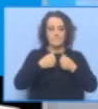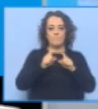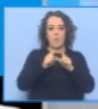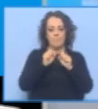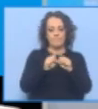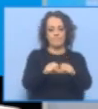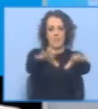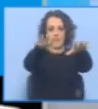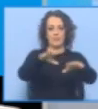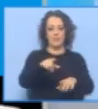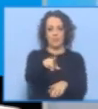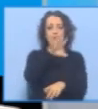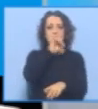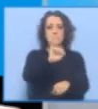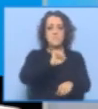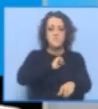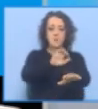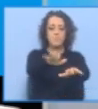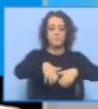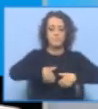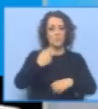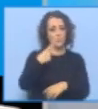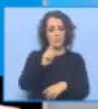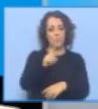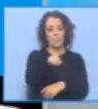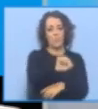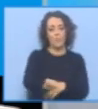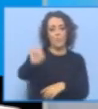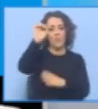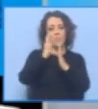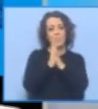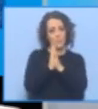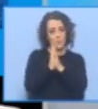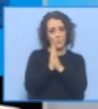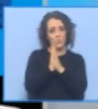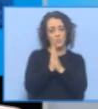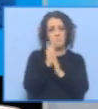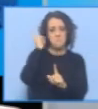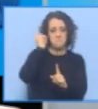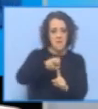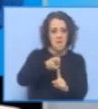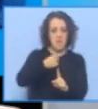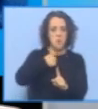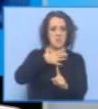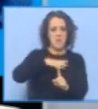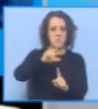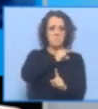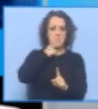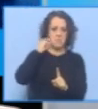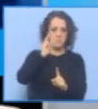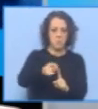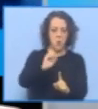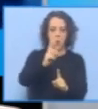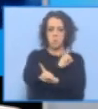meus, são do Senhor, e o melhor é o que o Senhor quiser fazer deles. Nem estar a impor, eu quero que o meu filho seja padre, eu não quero que ele